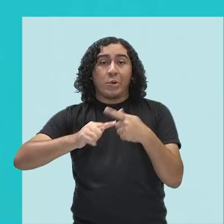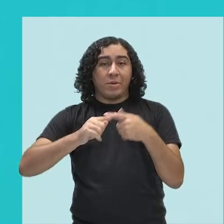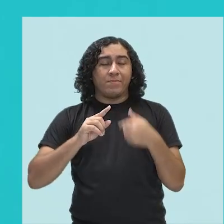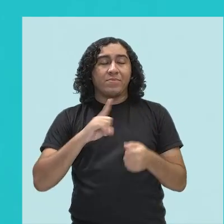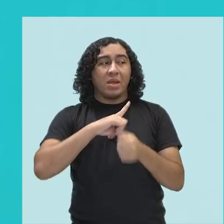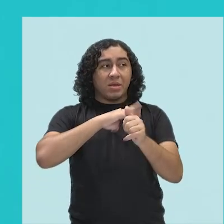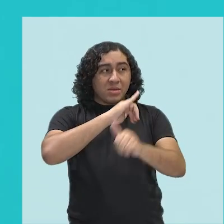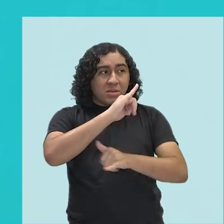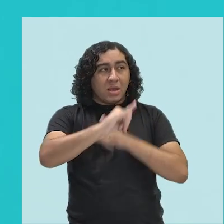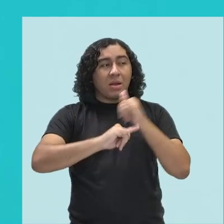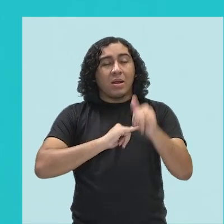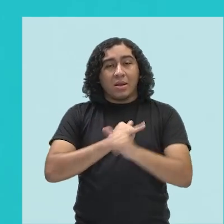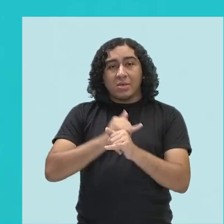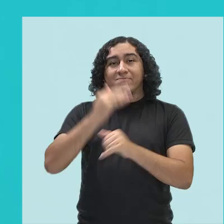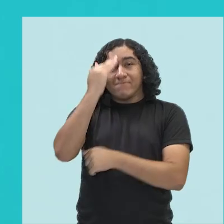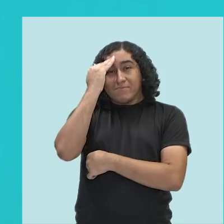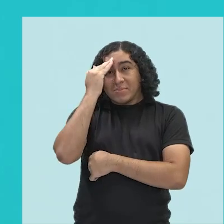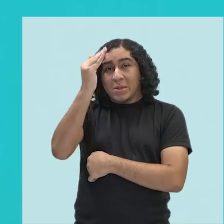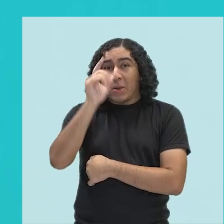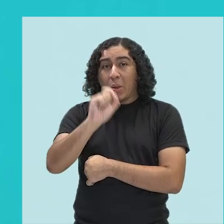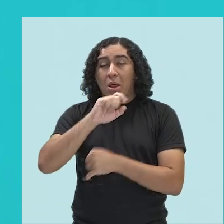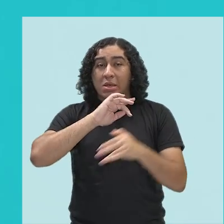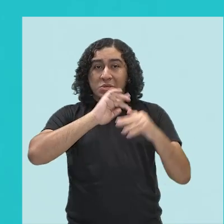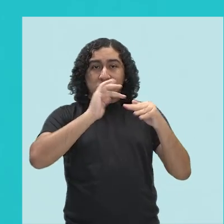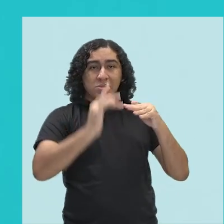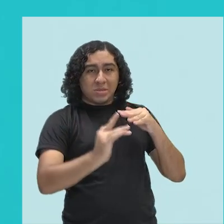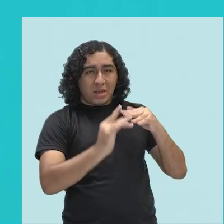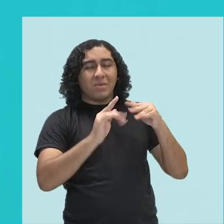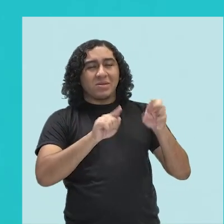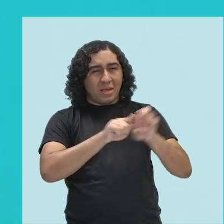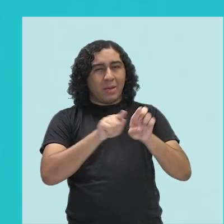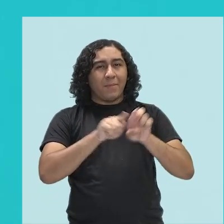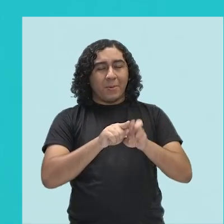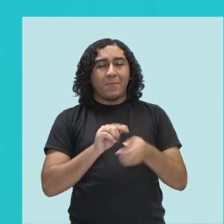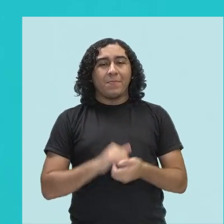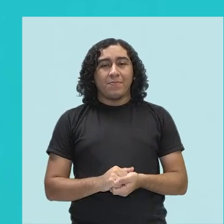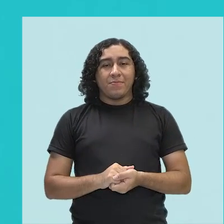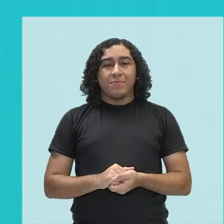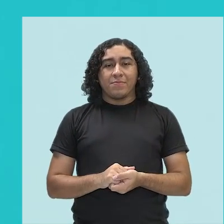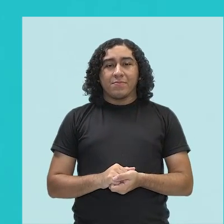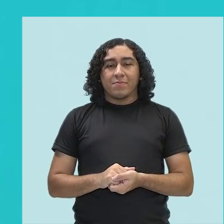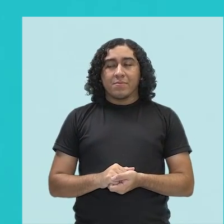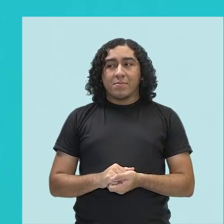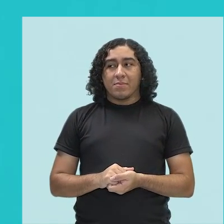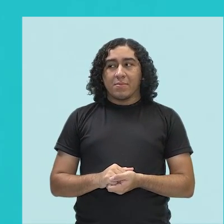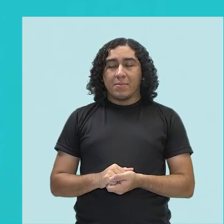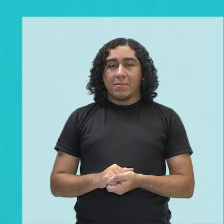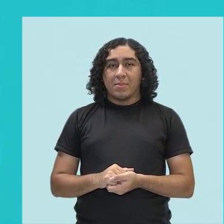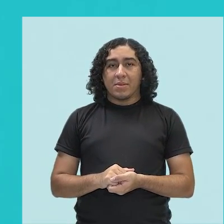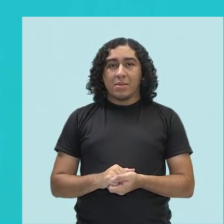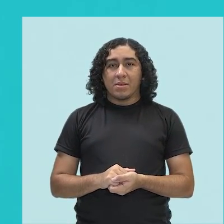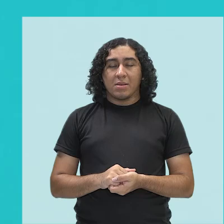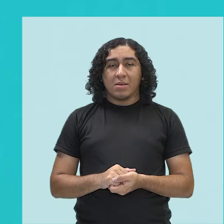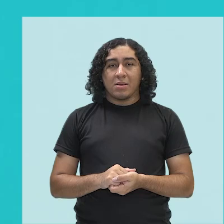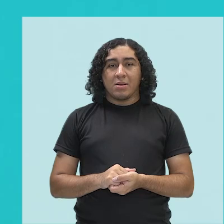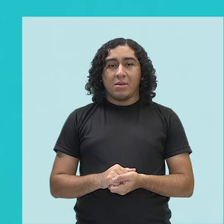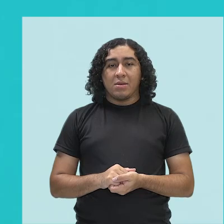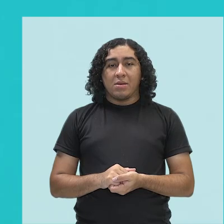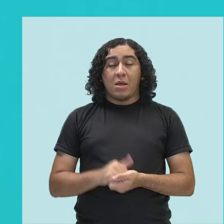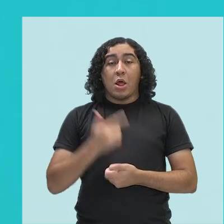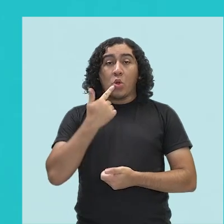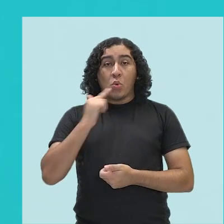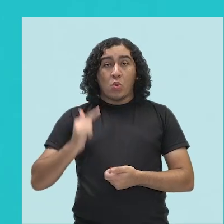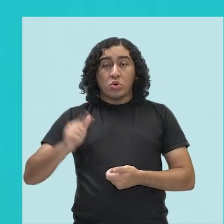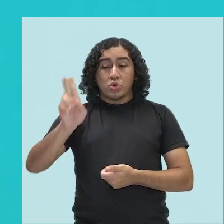crescimento aí, o avanço da internet, principalmente das redes sociais, que é a linguagem utilizada na internet,